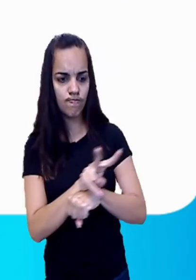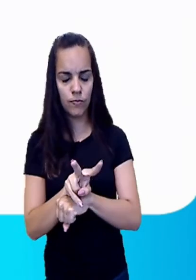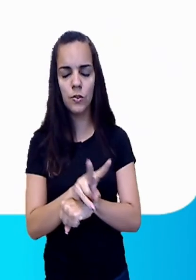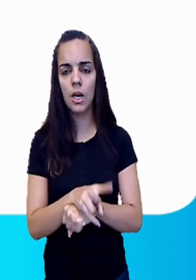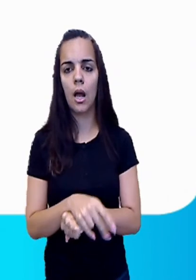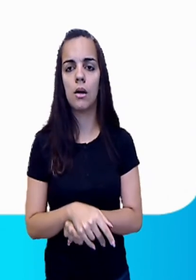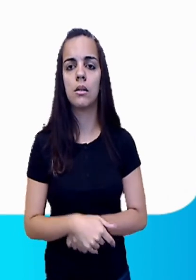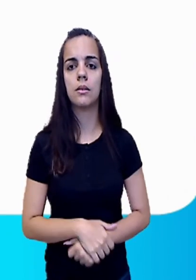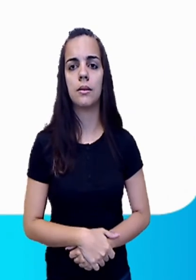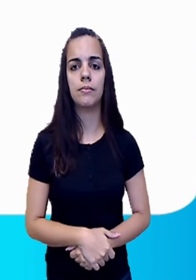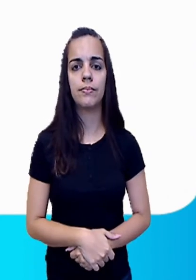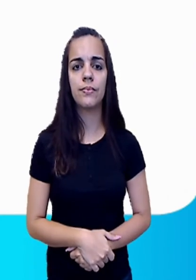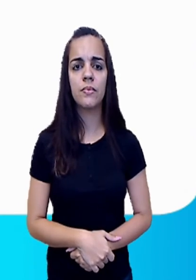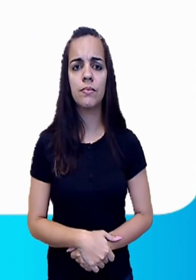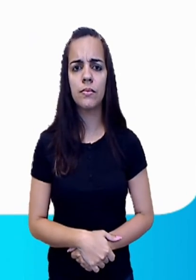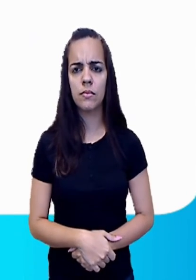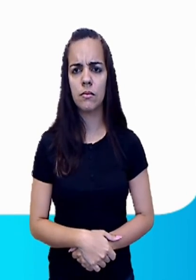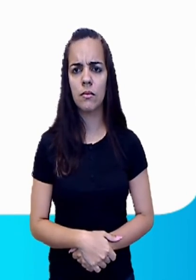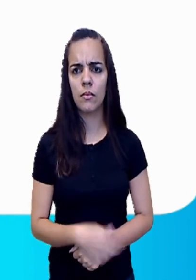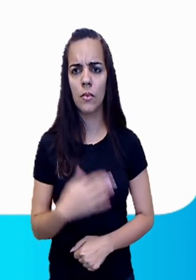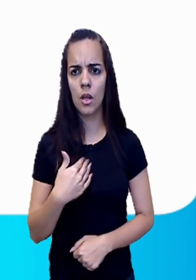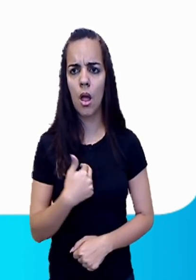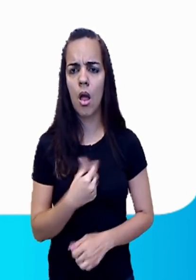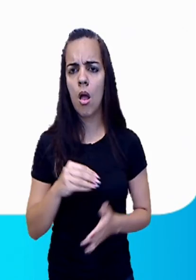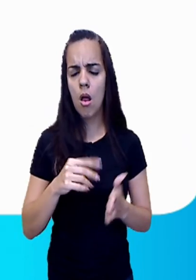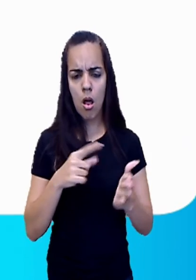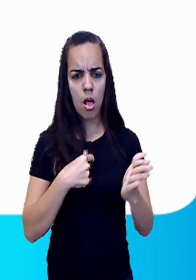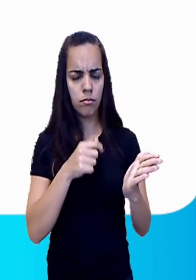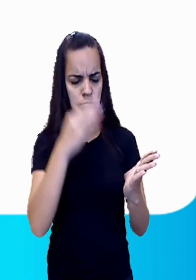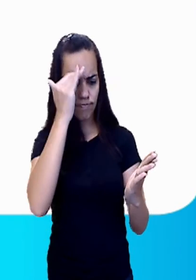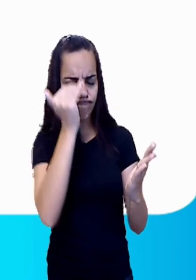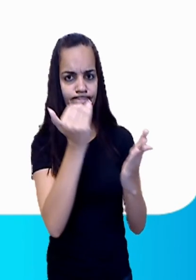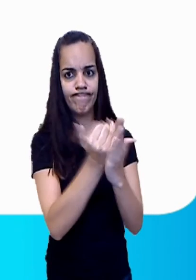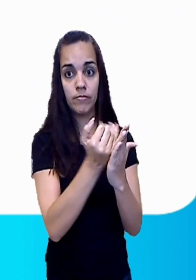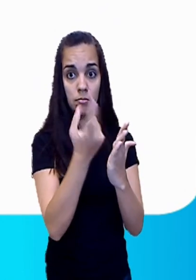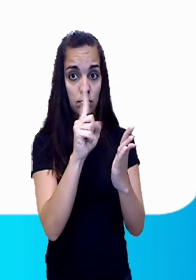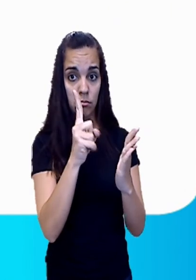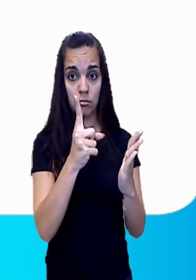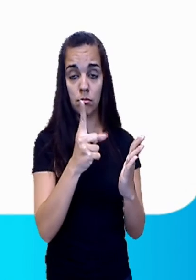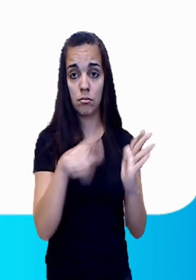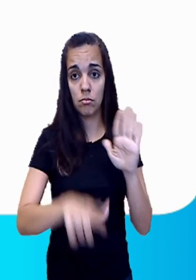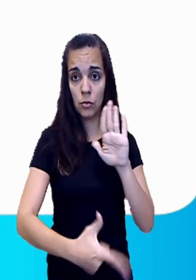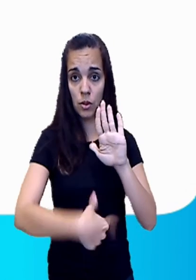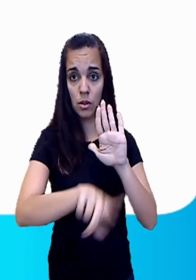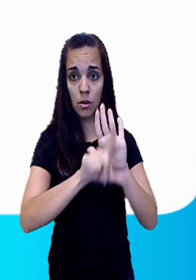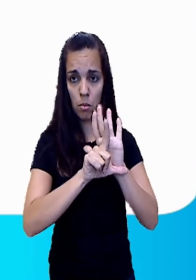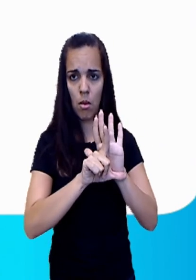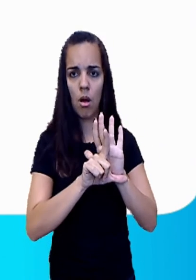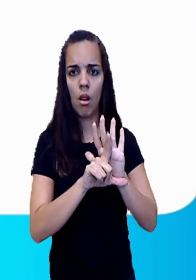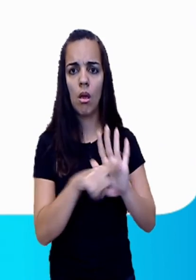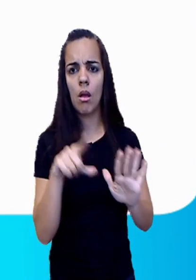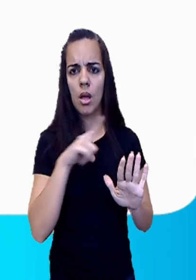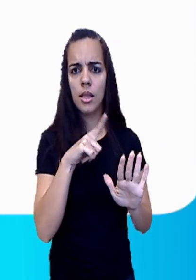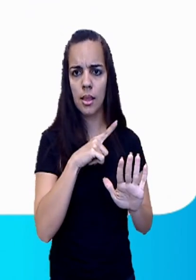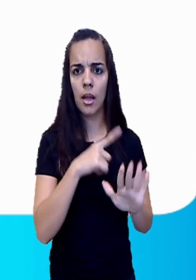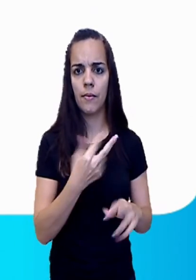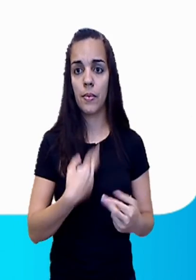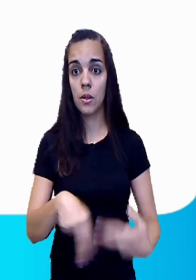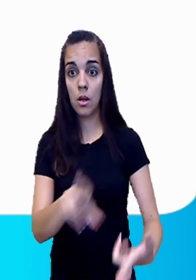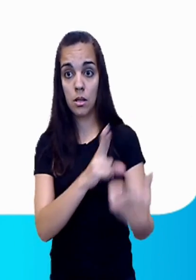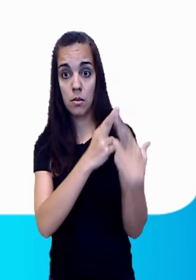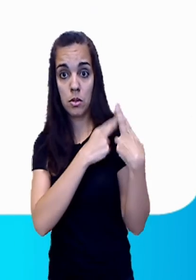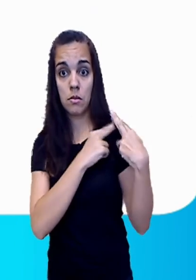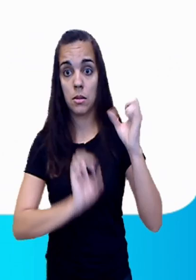ambiente. A punição dos órgãos que não cumprem as regras por lei. Então, eles têm como punir